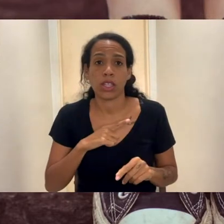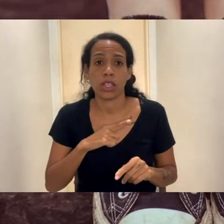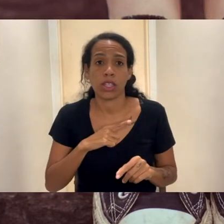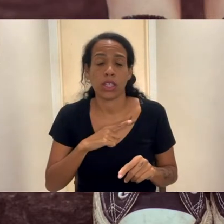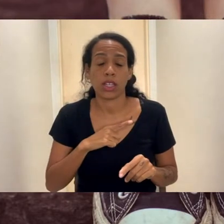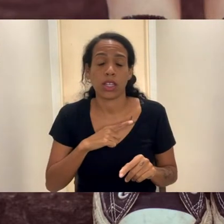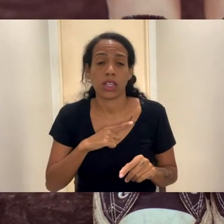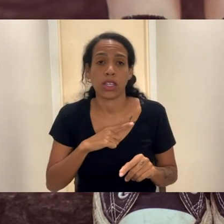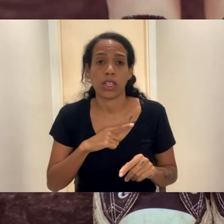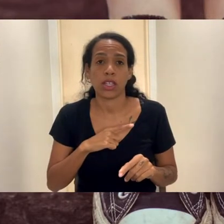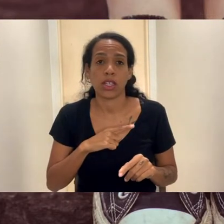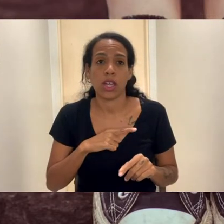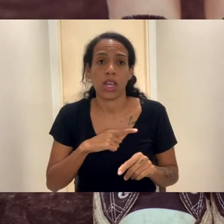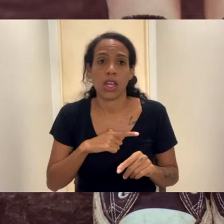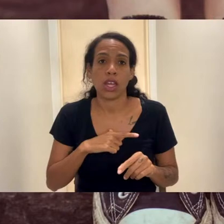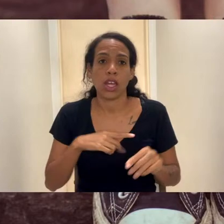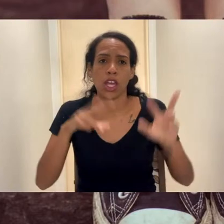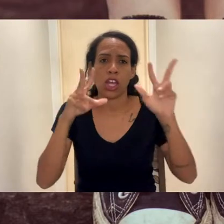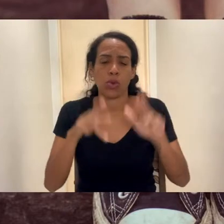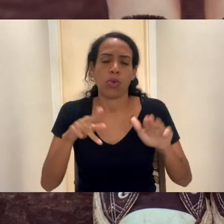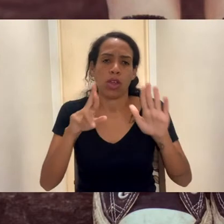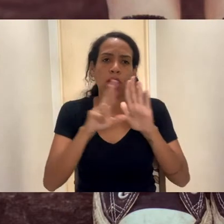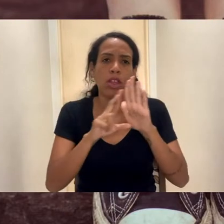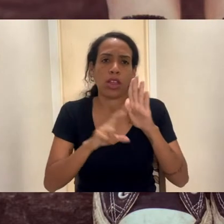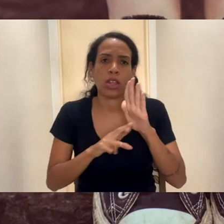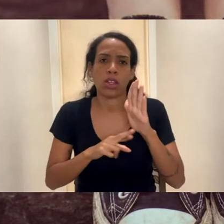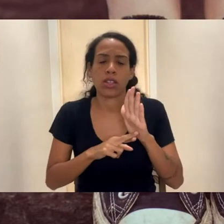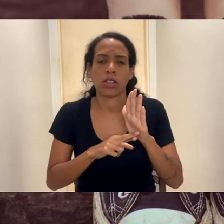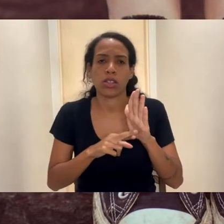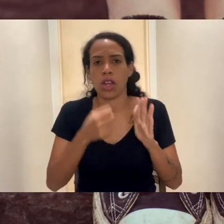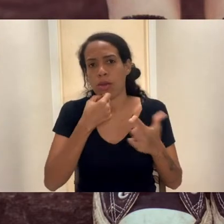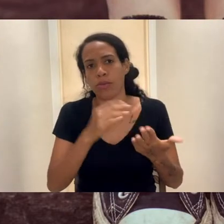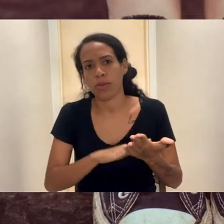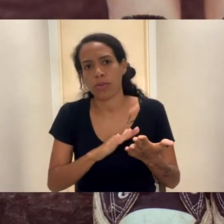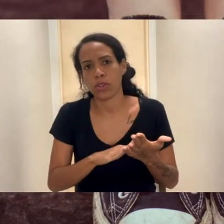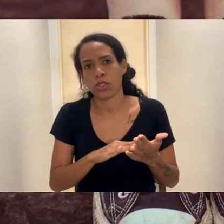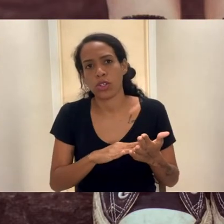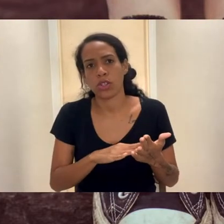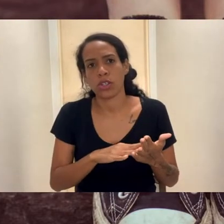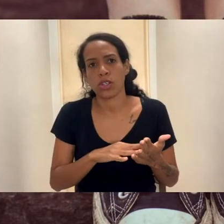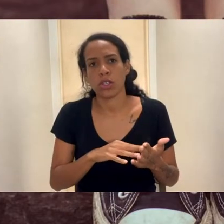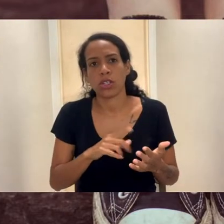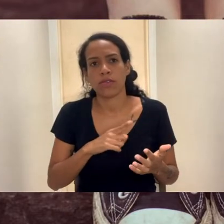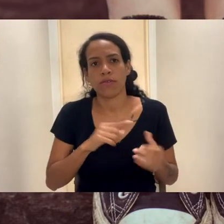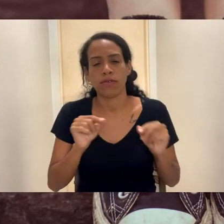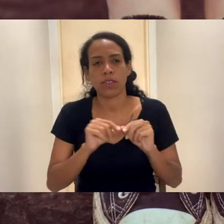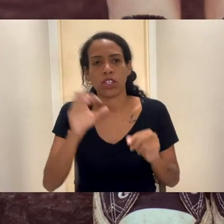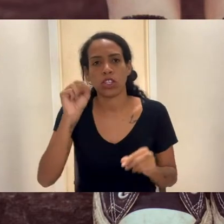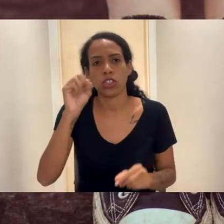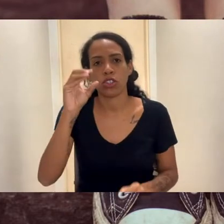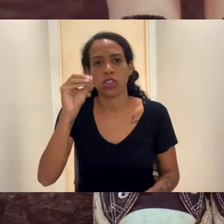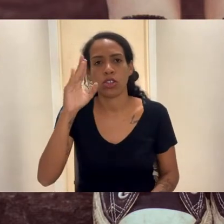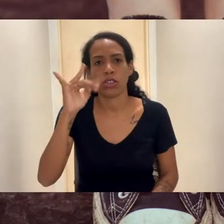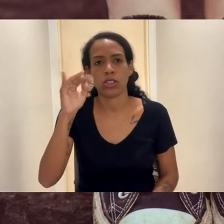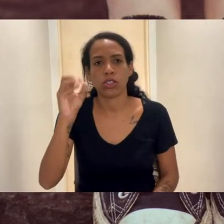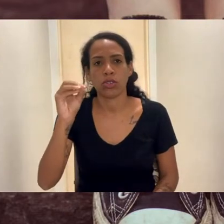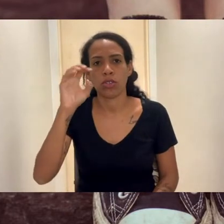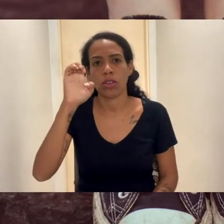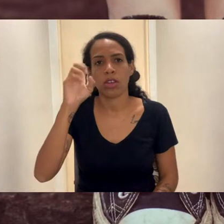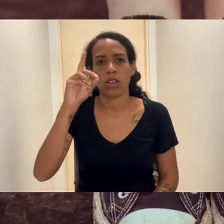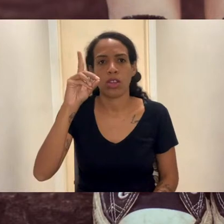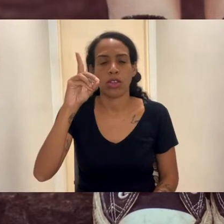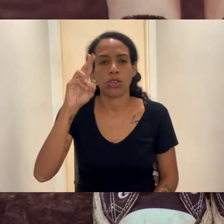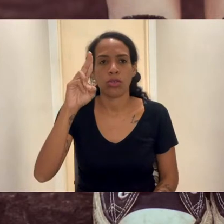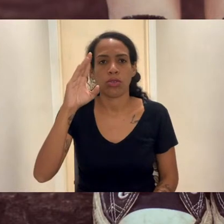restringir, segundo a resolução, a propor ações que sejam exclusivamente de caráter socioeducativo e restaurativo,